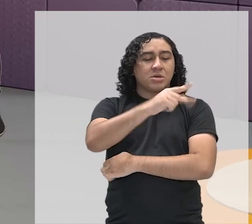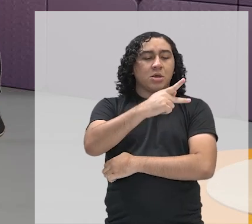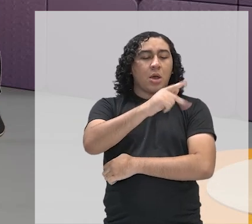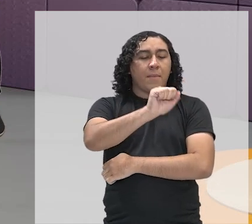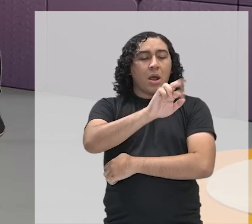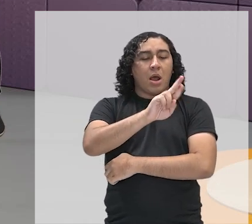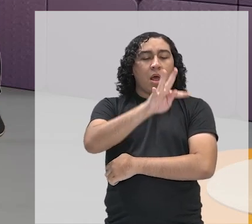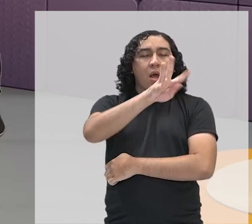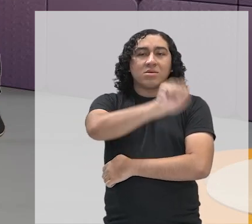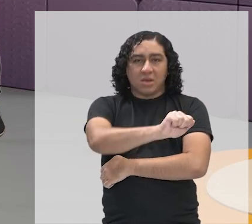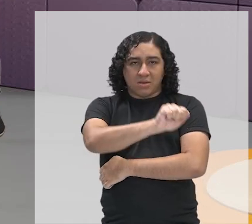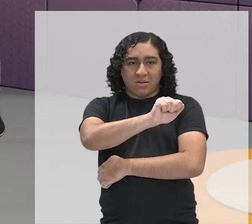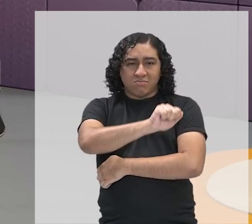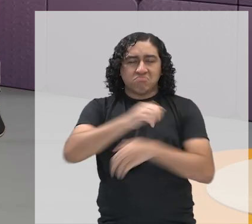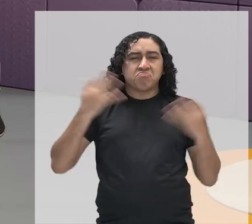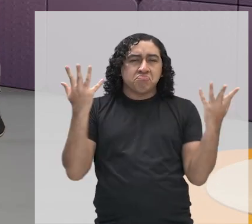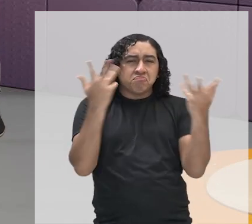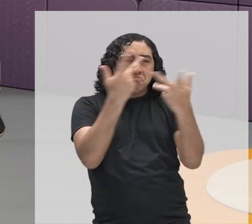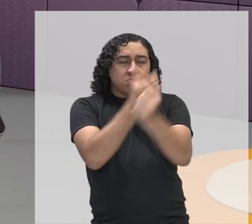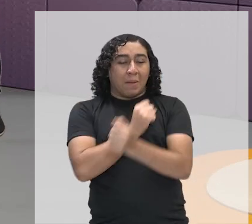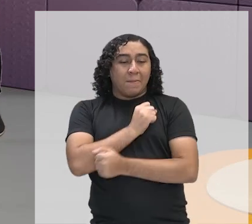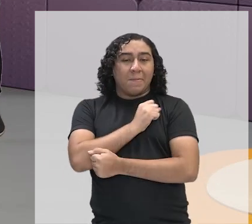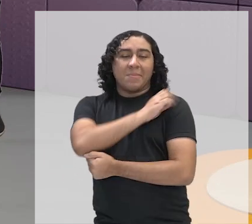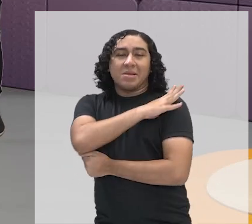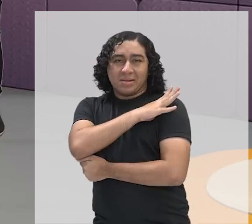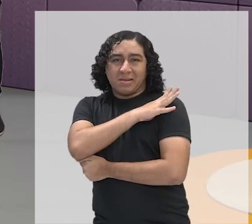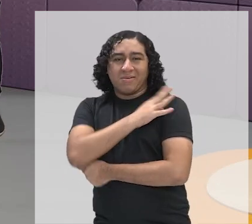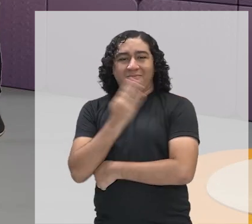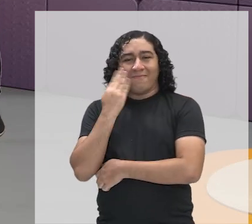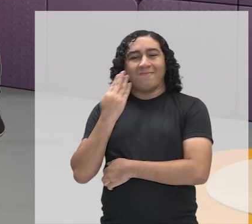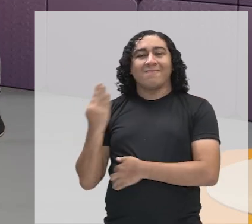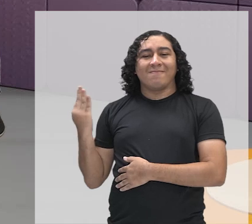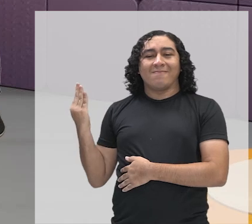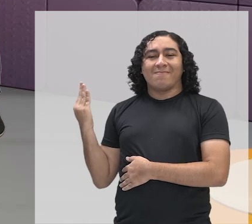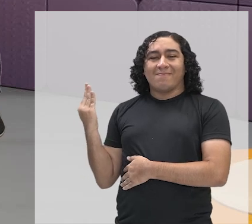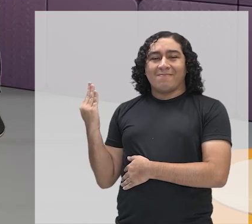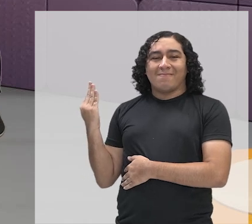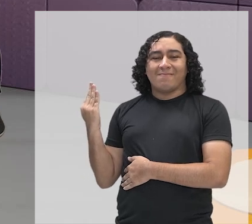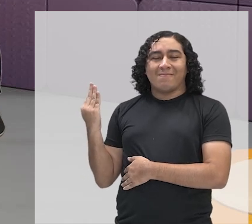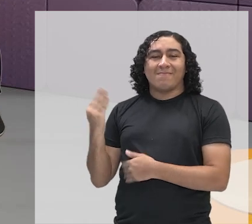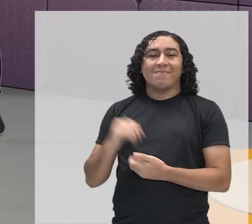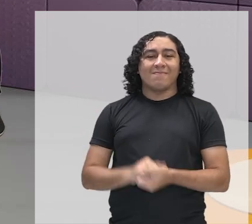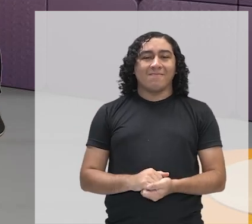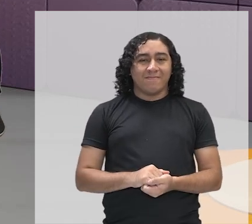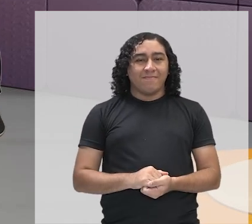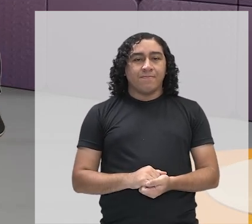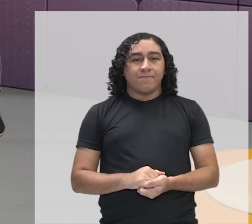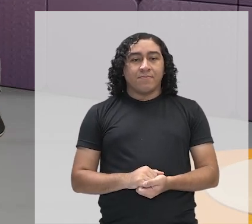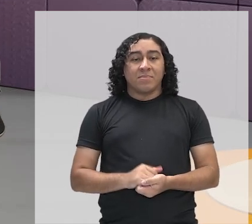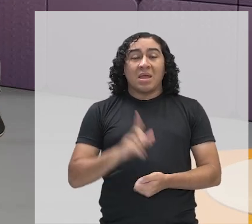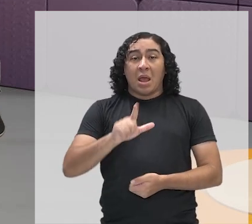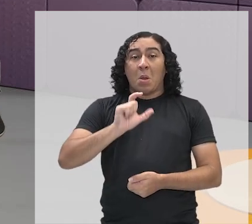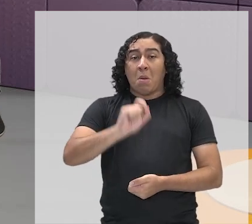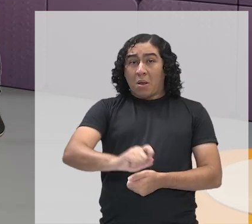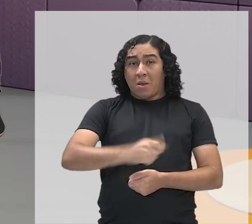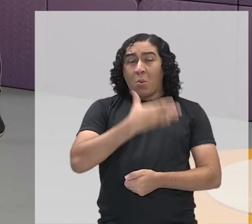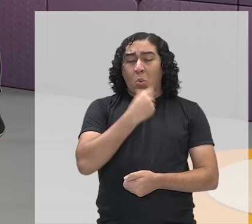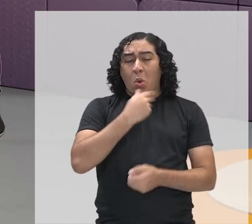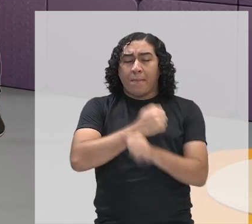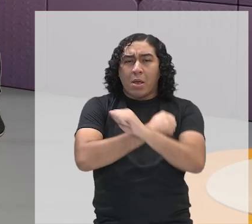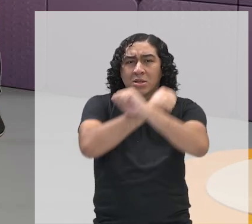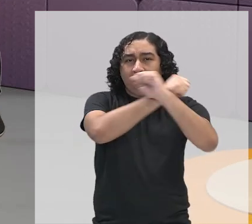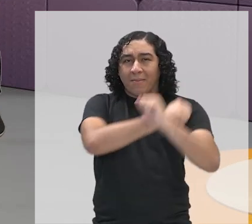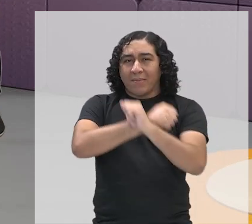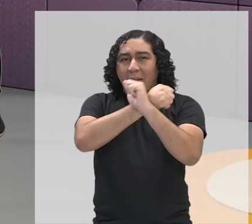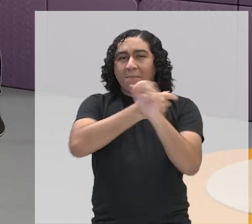que lindo, um guerreiro espartano. Um bom espartano é aquele homem, né, que luta por sua cidade. Uma